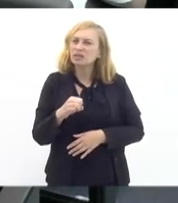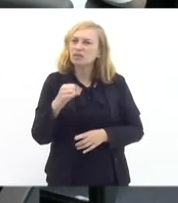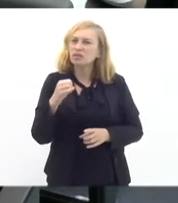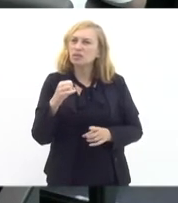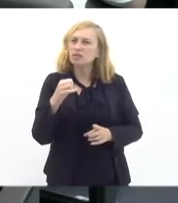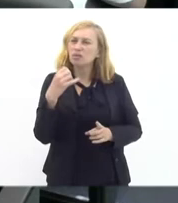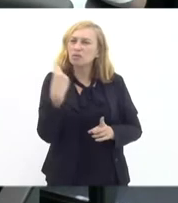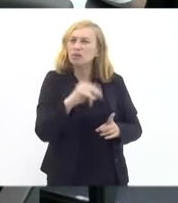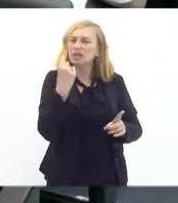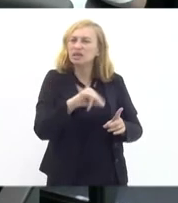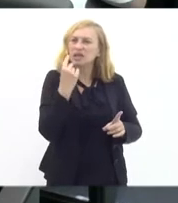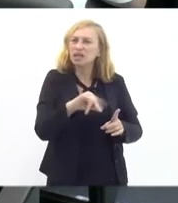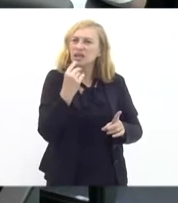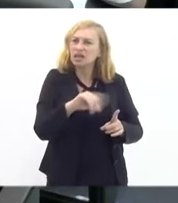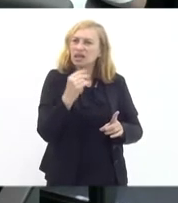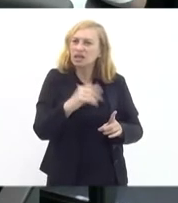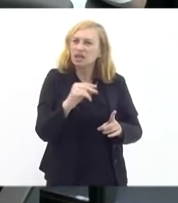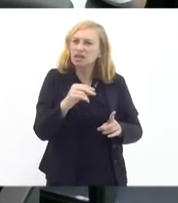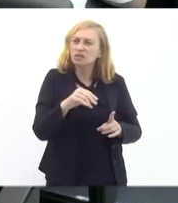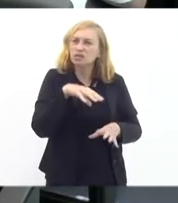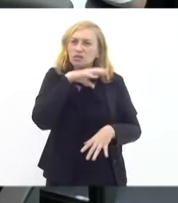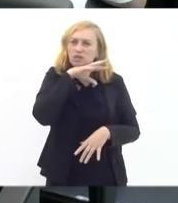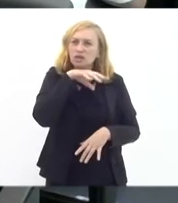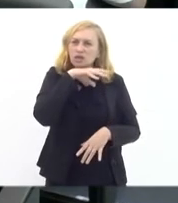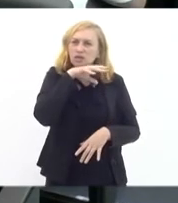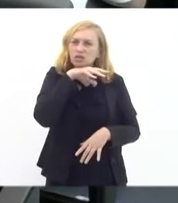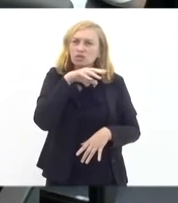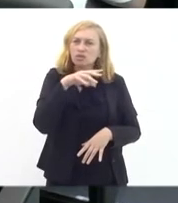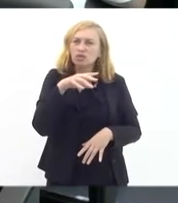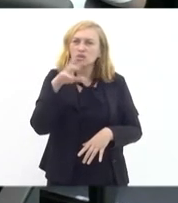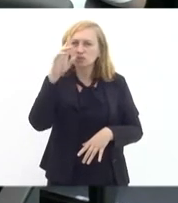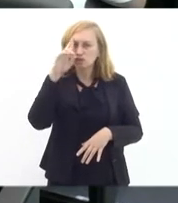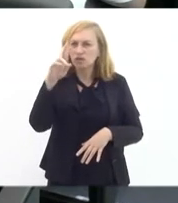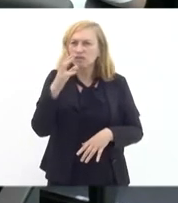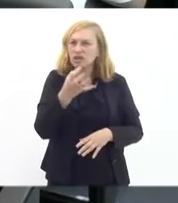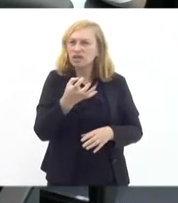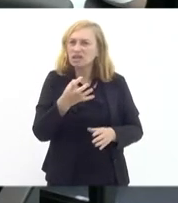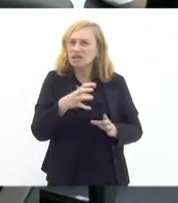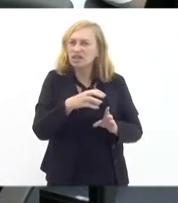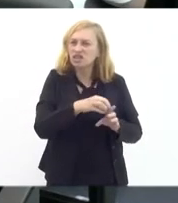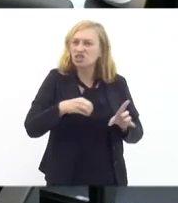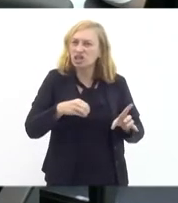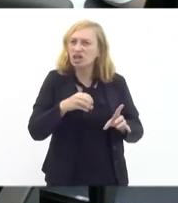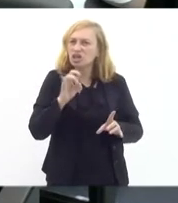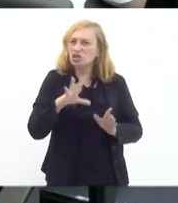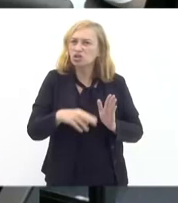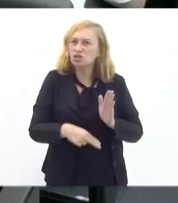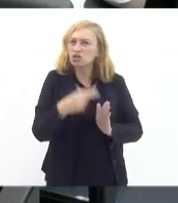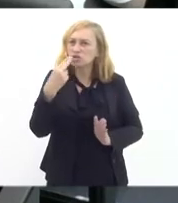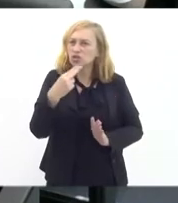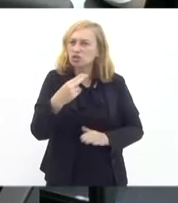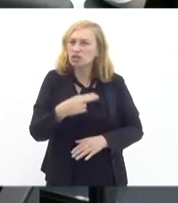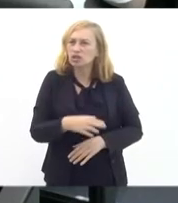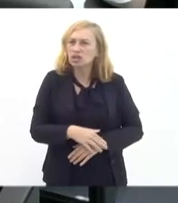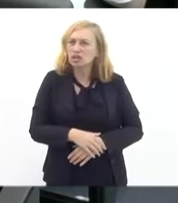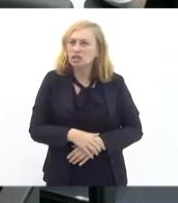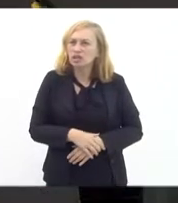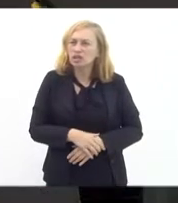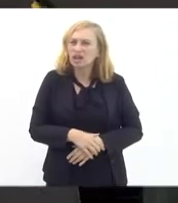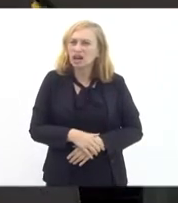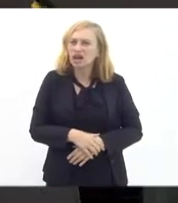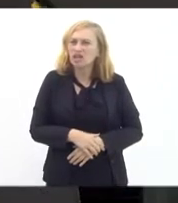dono maldosamente quiser tirar, também vai estar. Só cirurgia. Subcutâneo. O chip ele